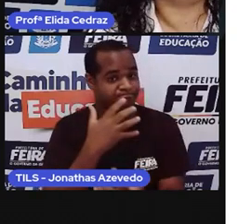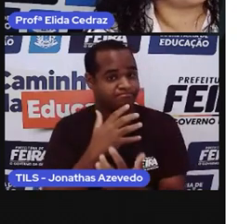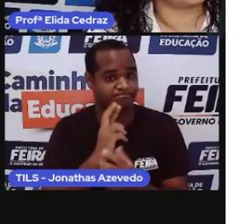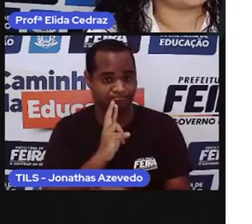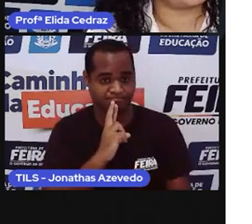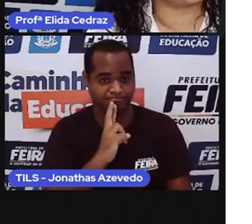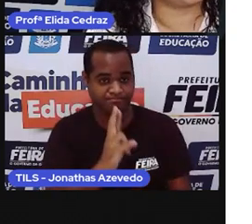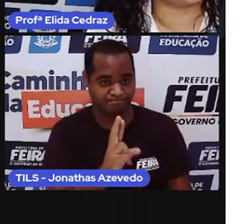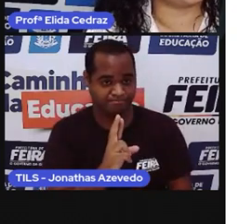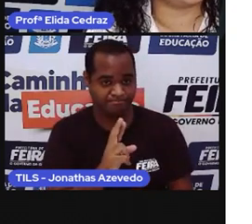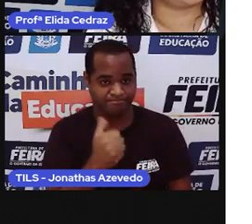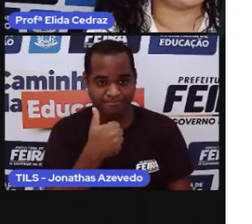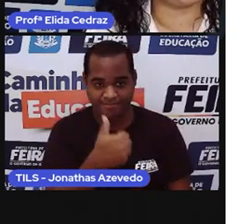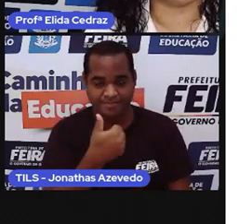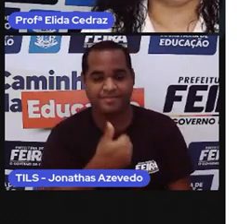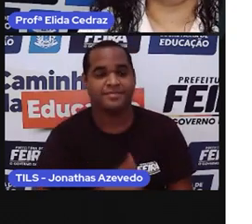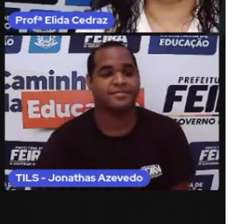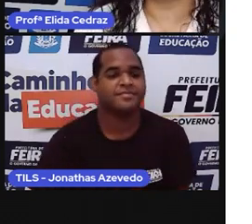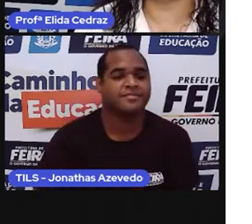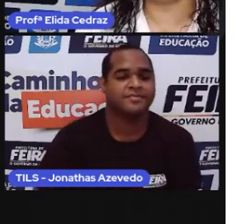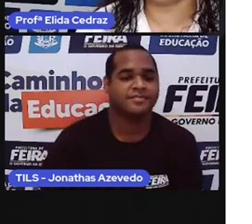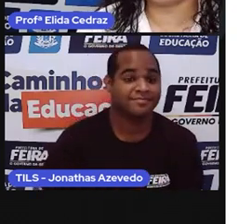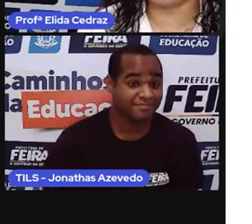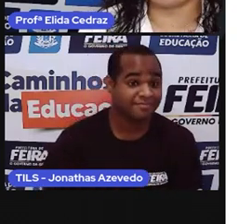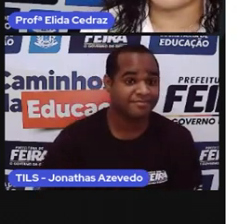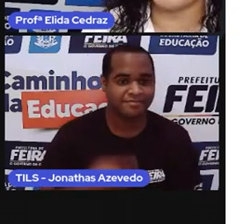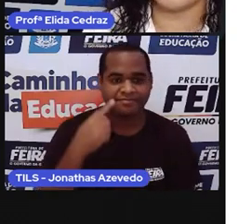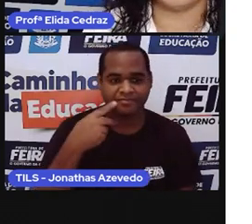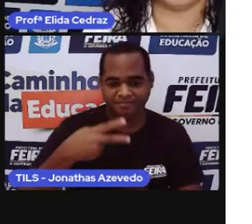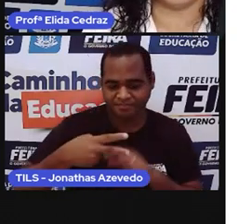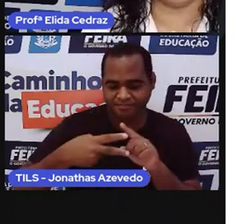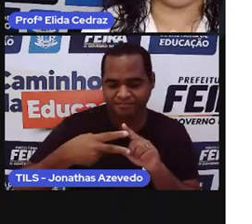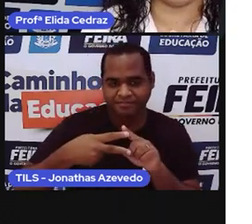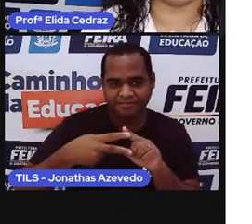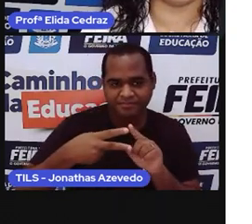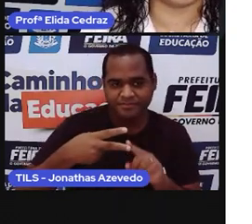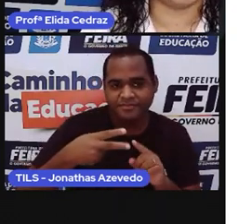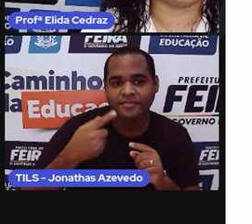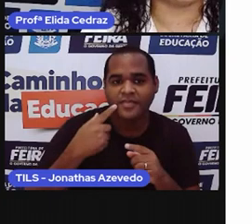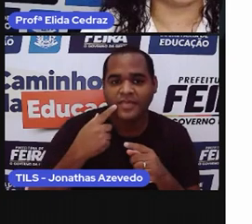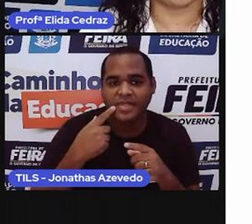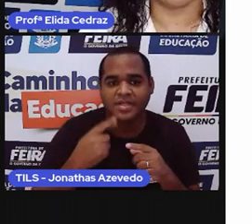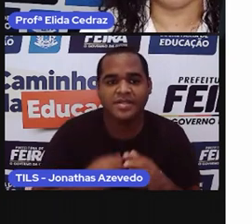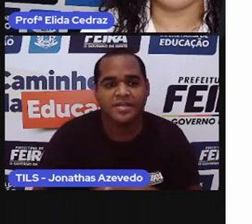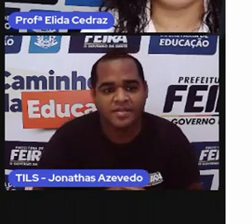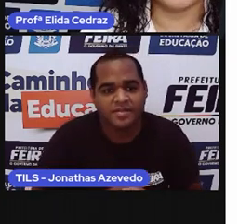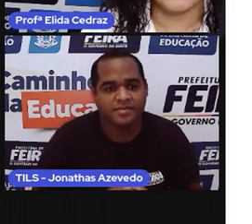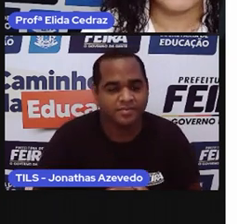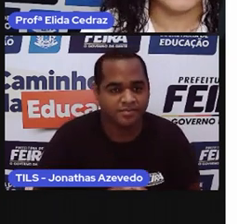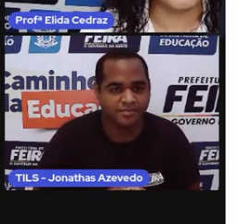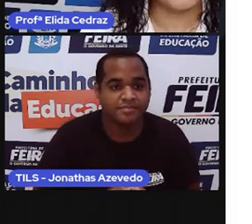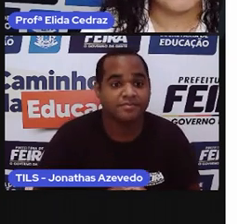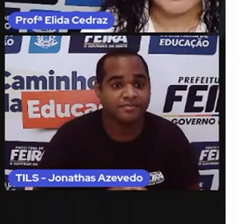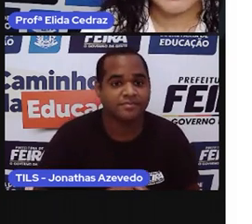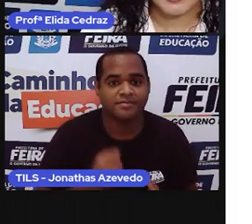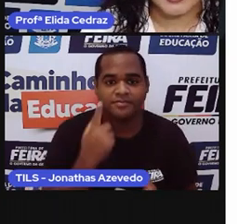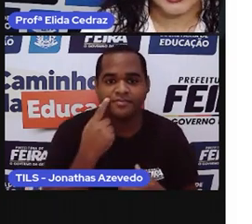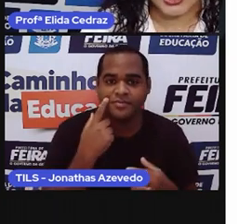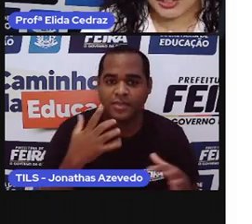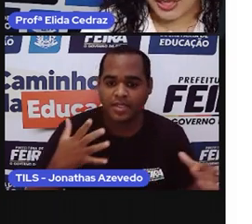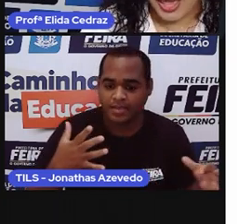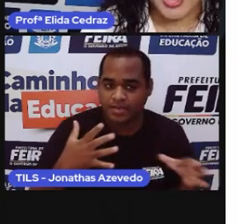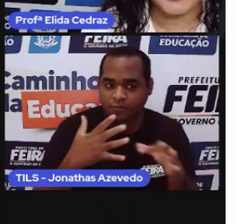Pro dá a respostinha, tá bem? Segundo pedacinho da música. O anel que tu